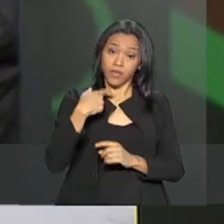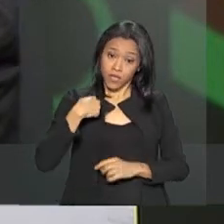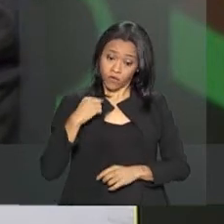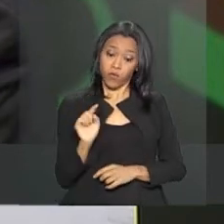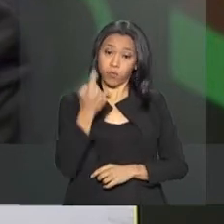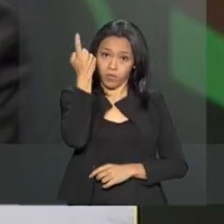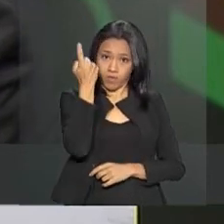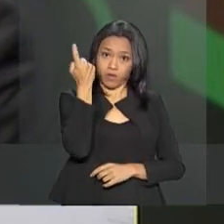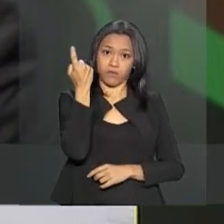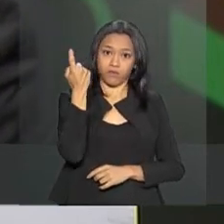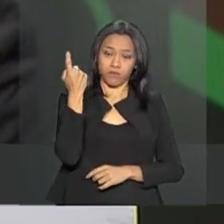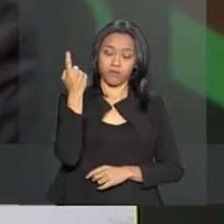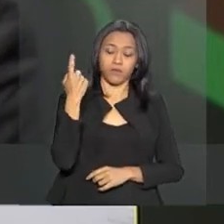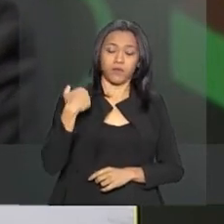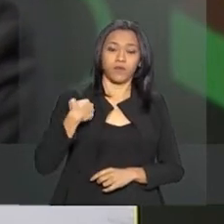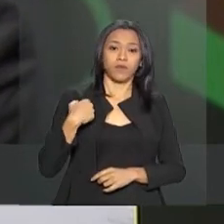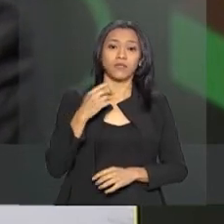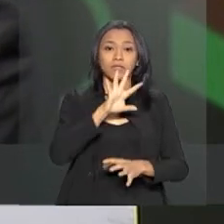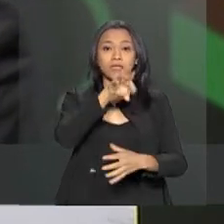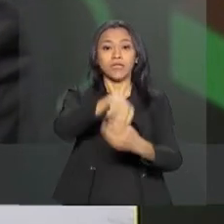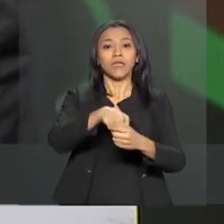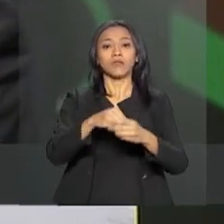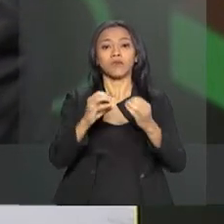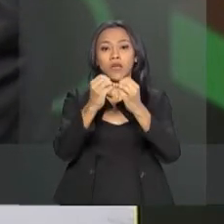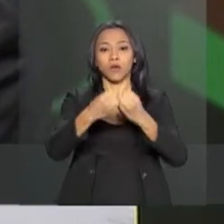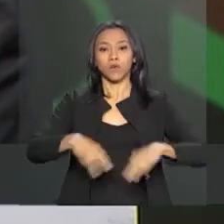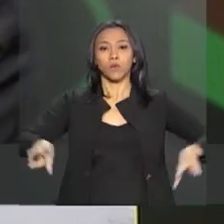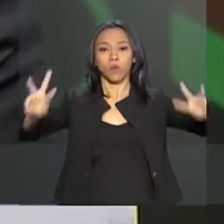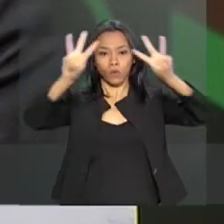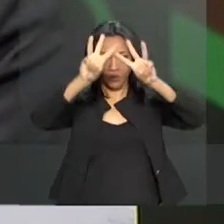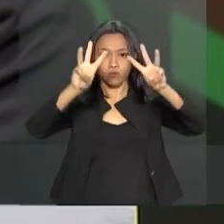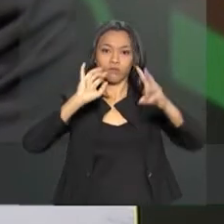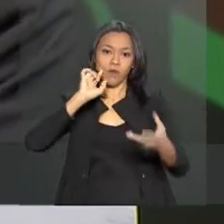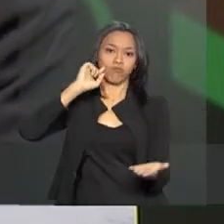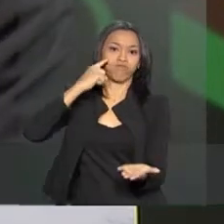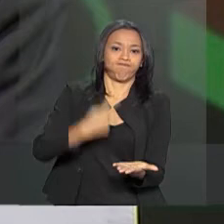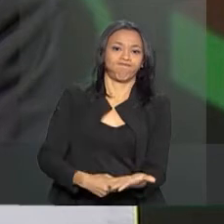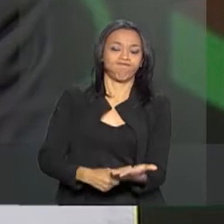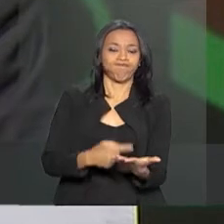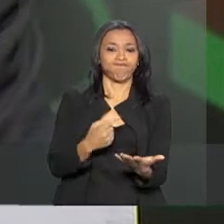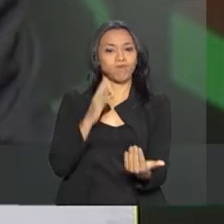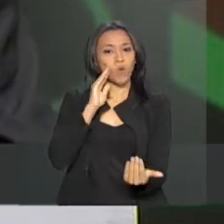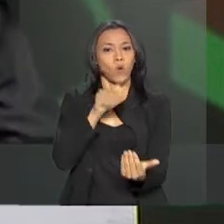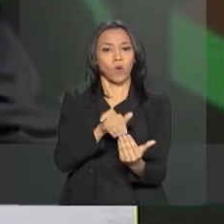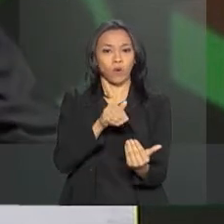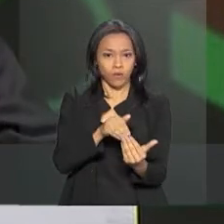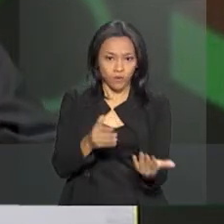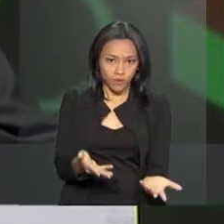na Organização das Nações Unidas. E aqui, meus senhores e minhas senhoras,